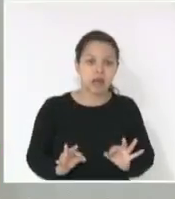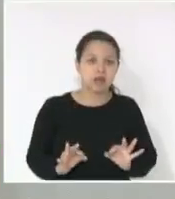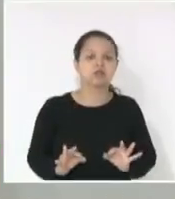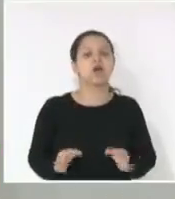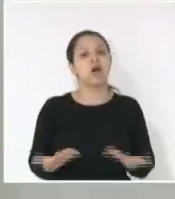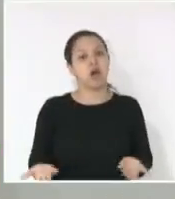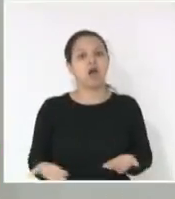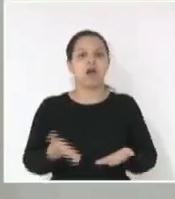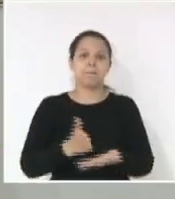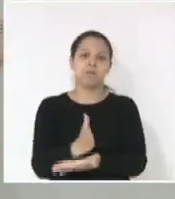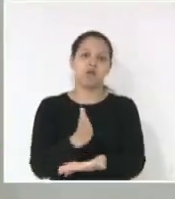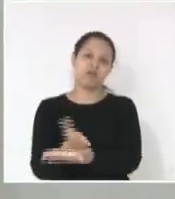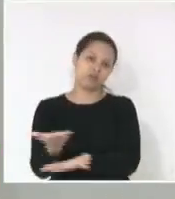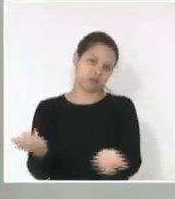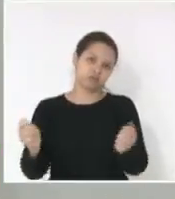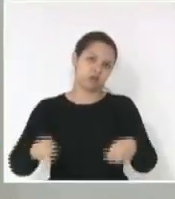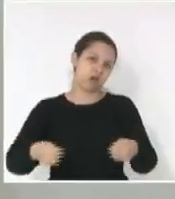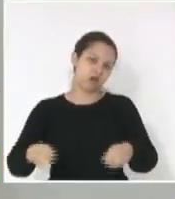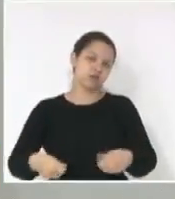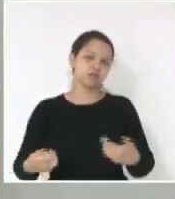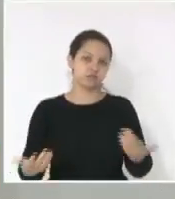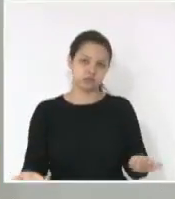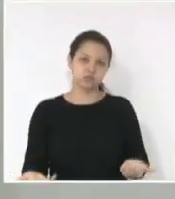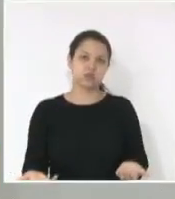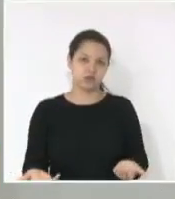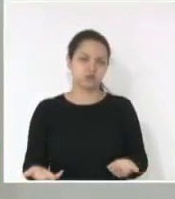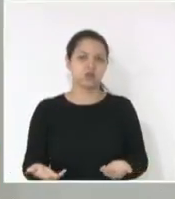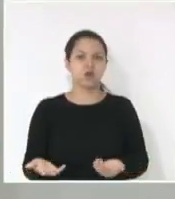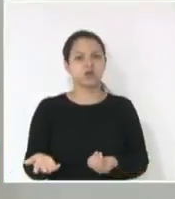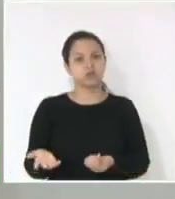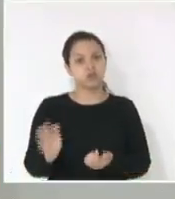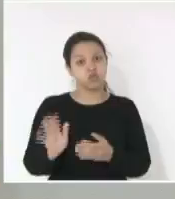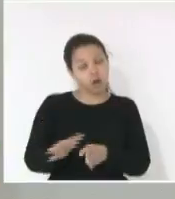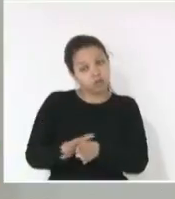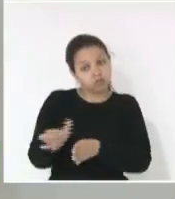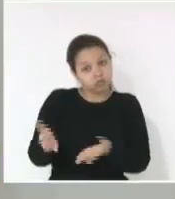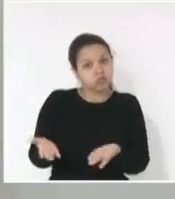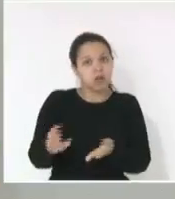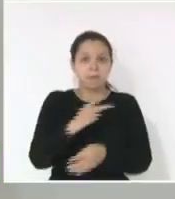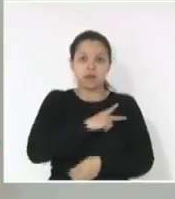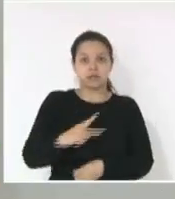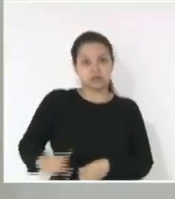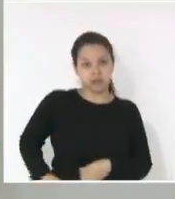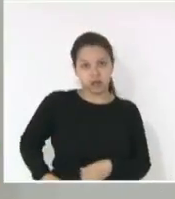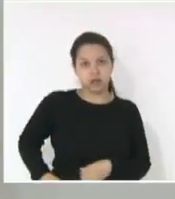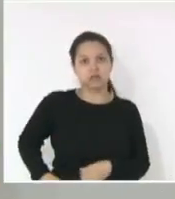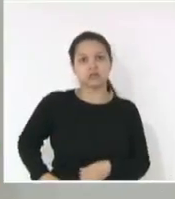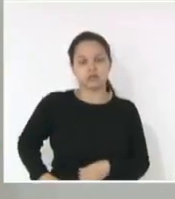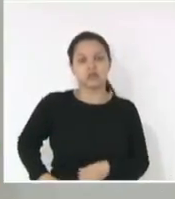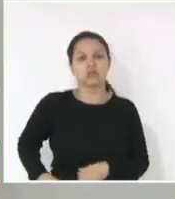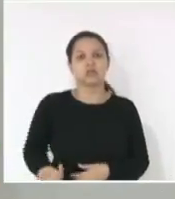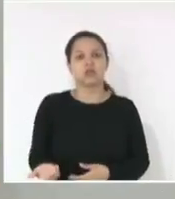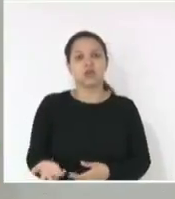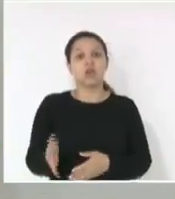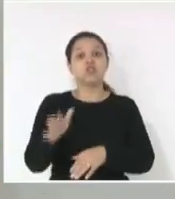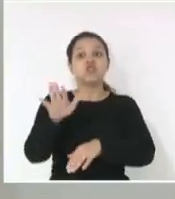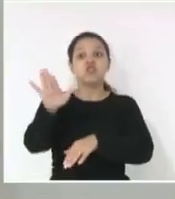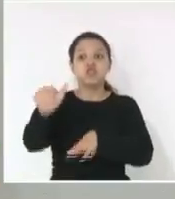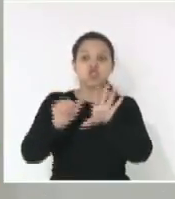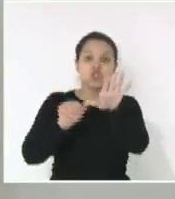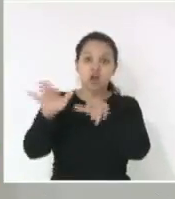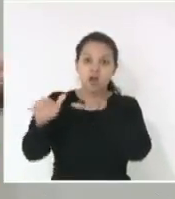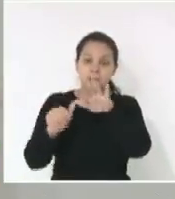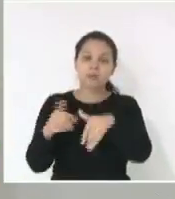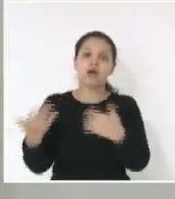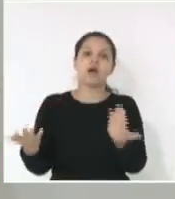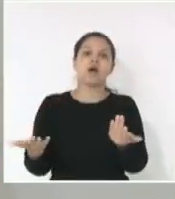aprovação, já está aí orientado pela presidência no sentido de chamar o projeto,